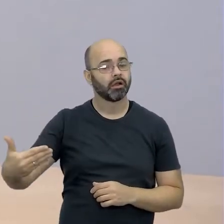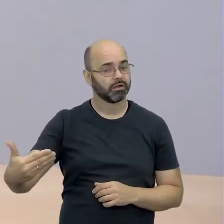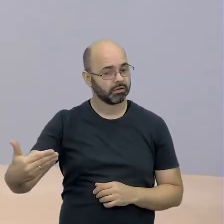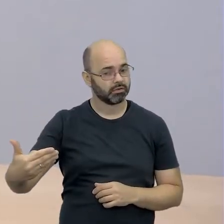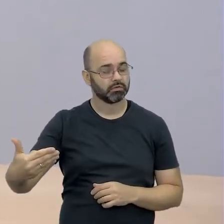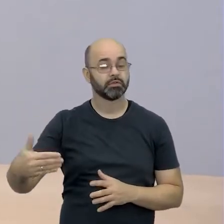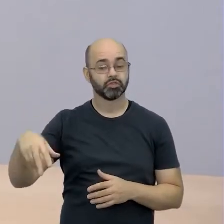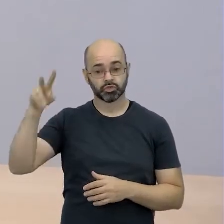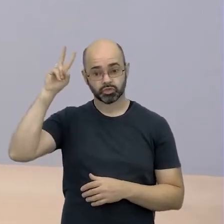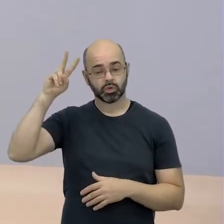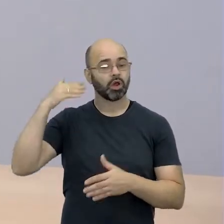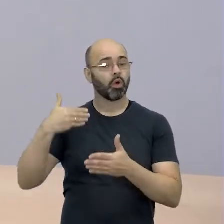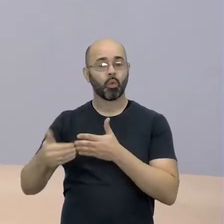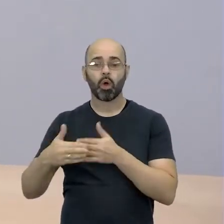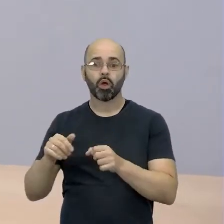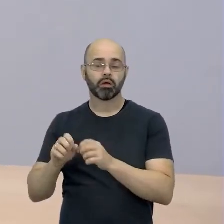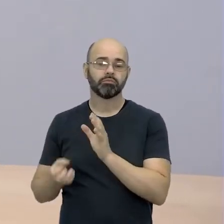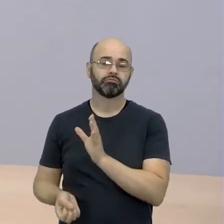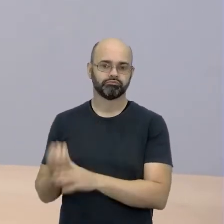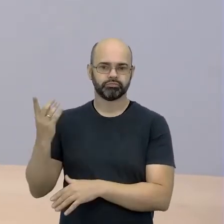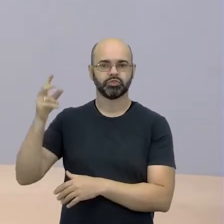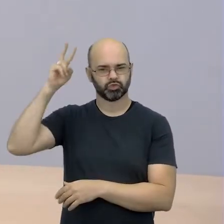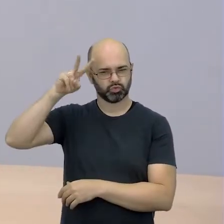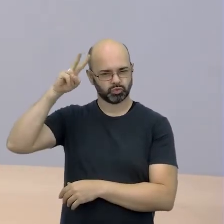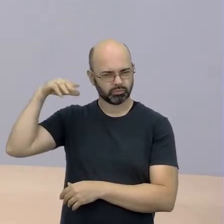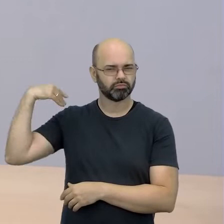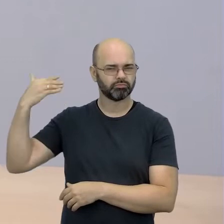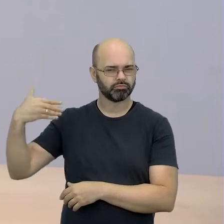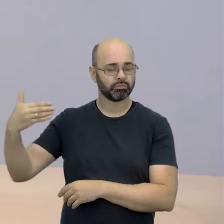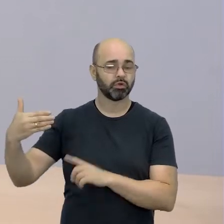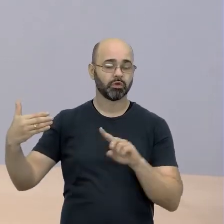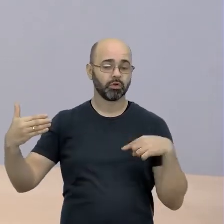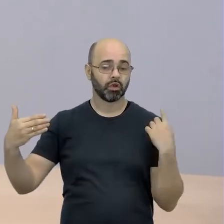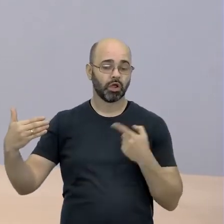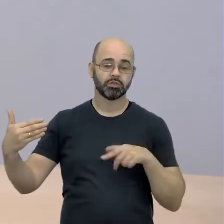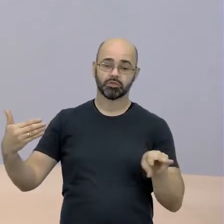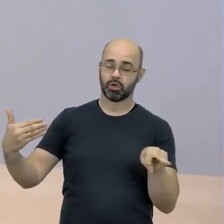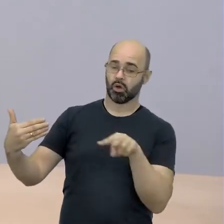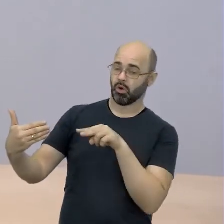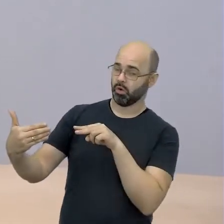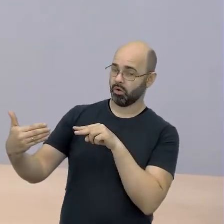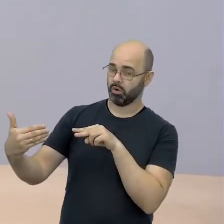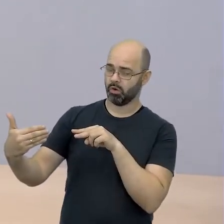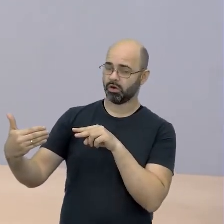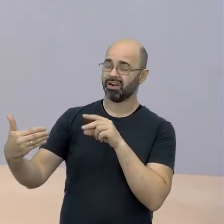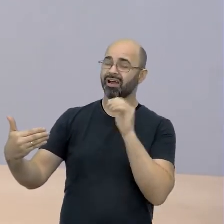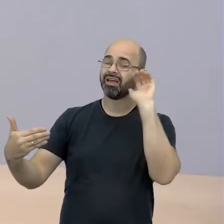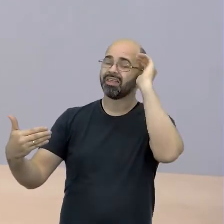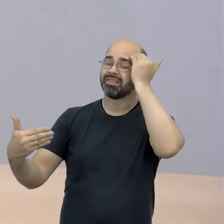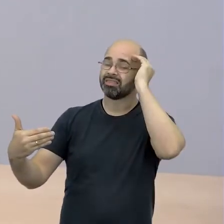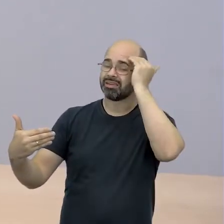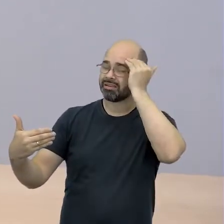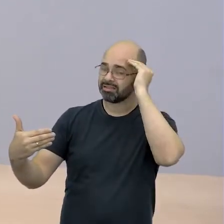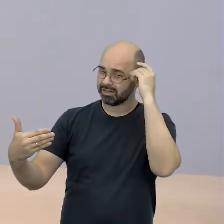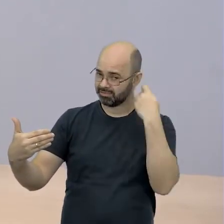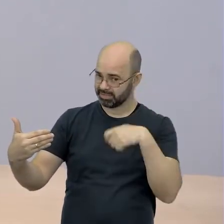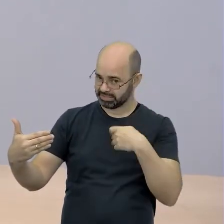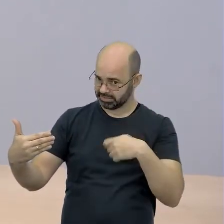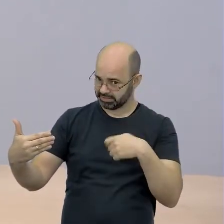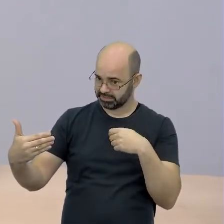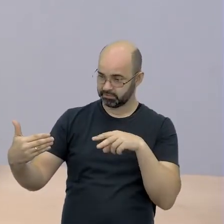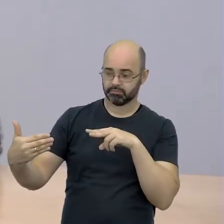merece, precisa ser compreendida, e na medida em que a gente a compreende, a gente